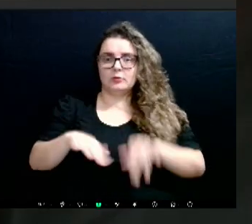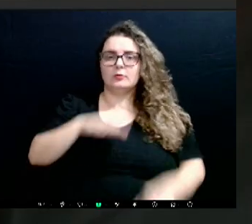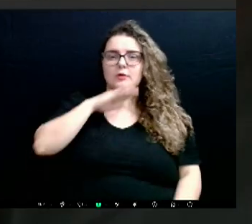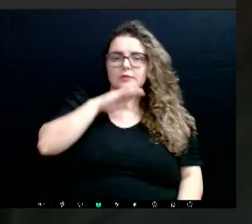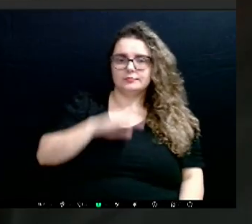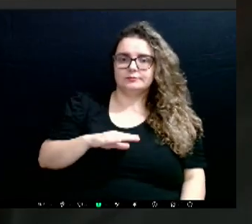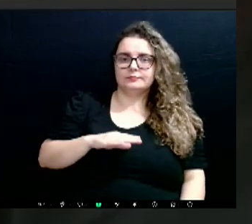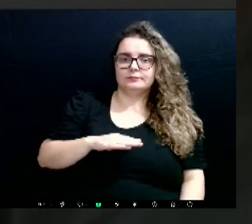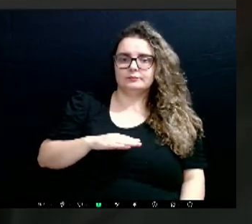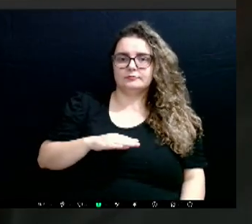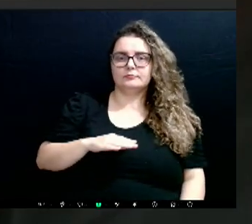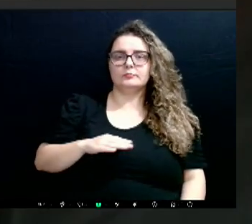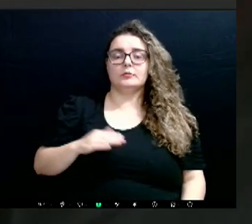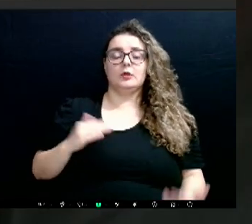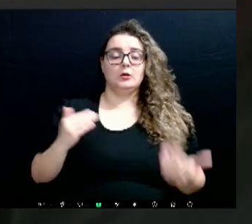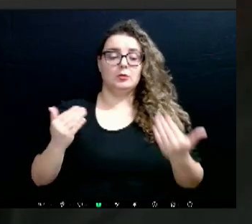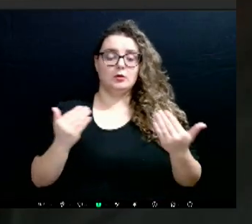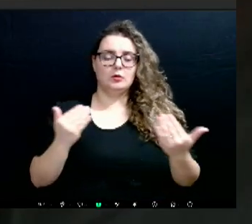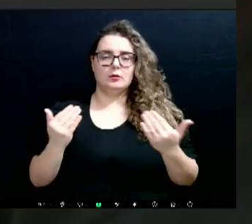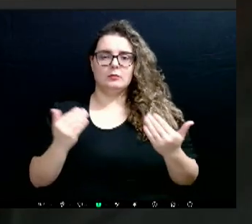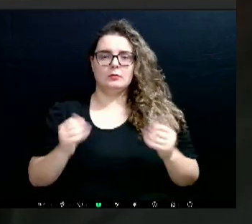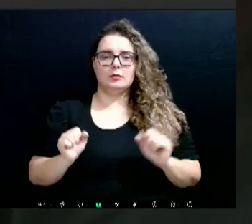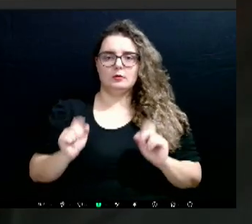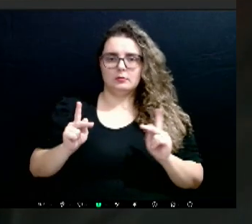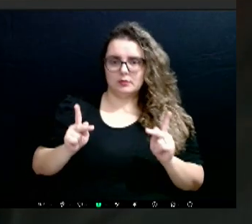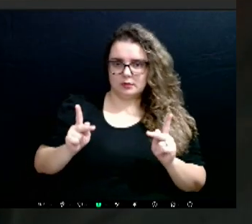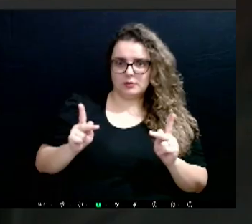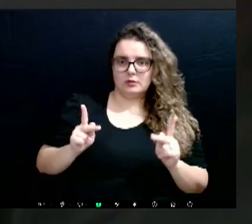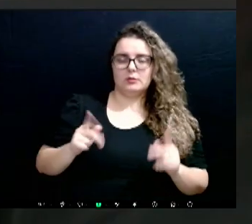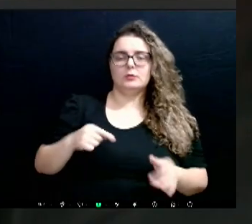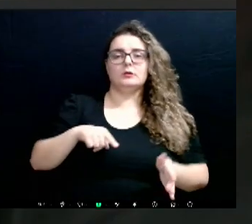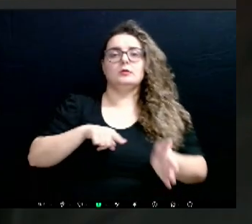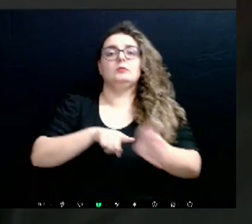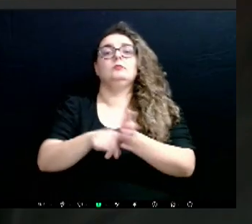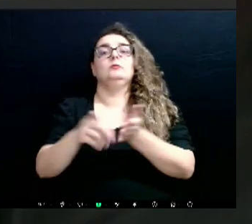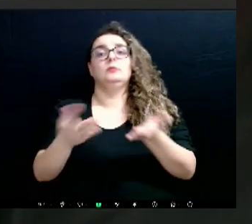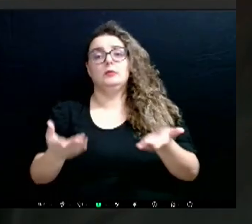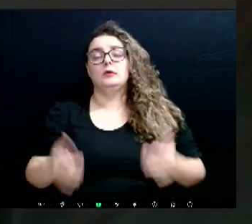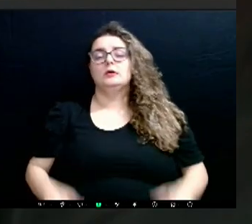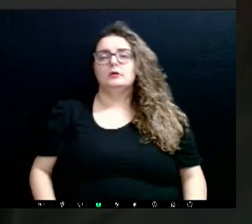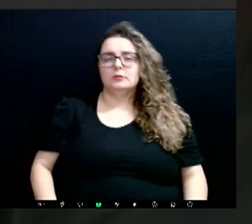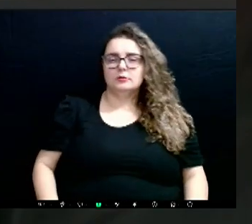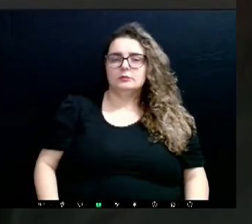um comparativo, tá? Então a gente já pergunta para a nossa